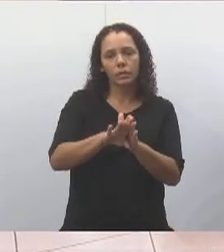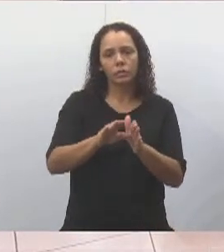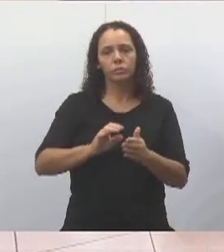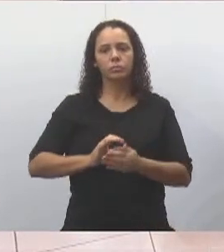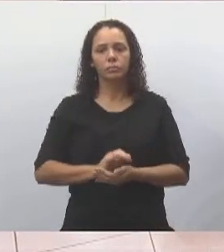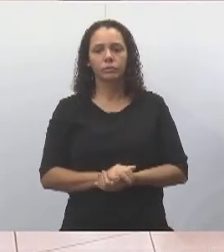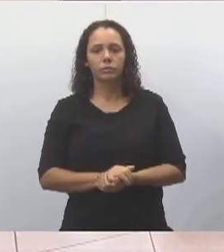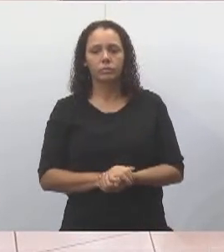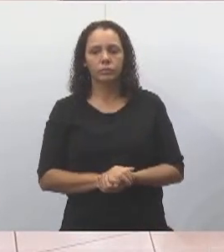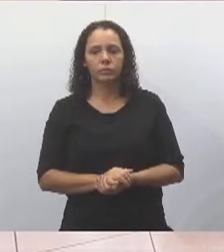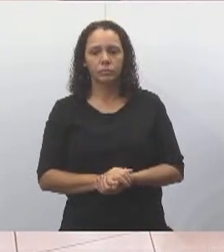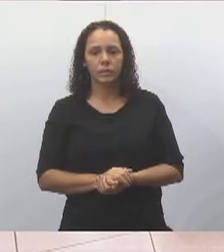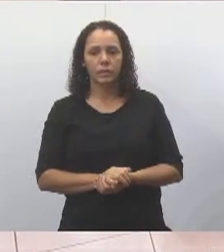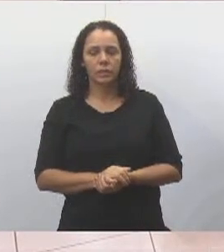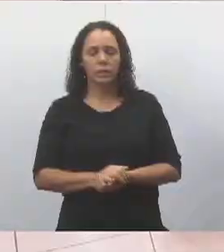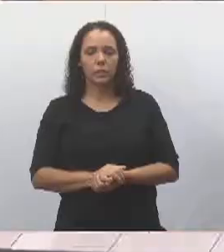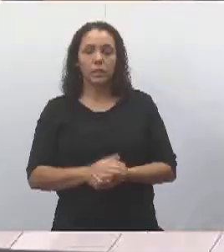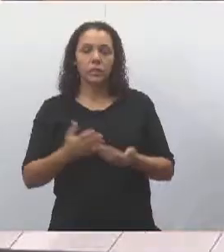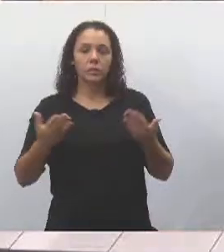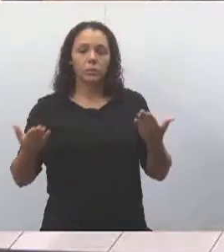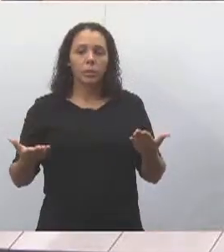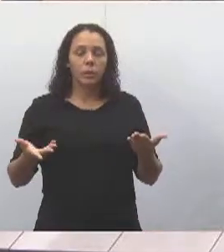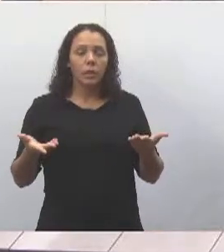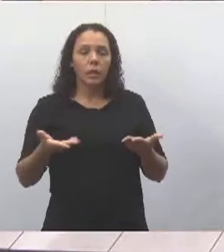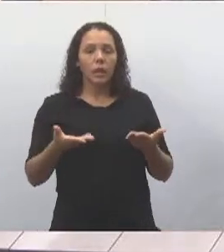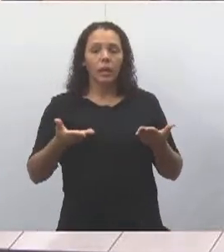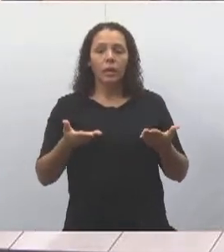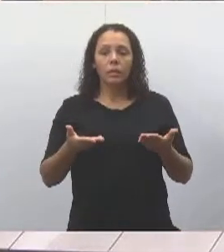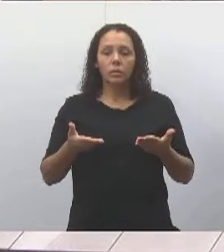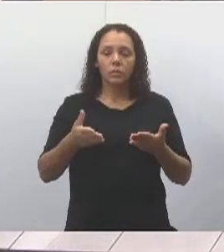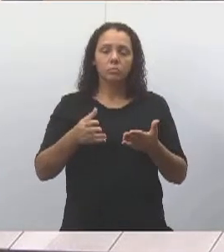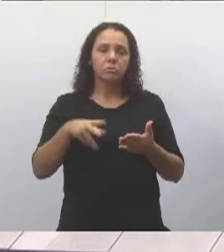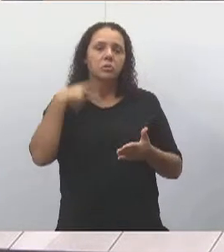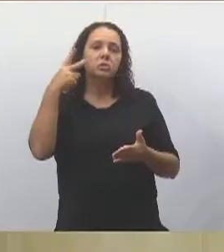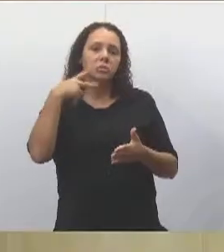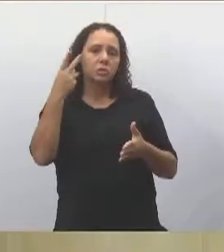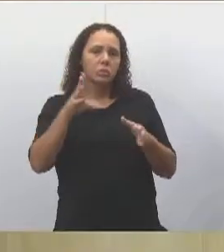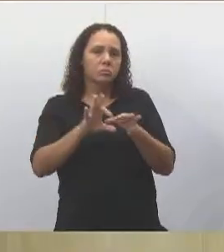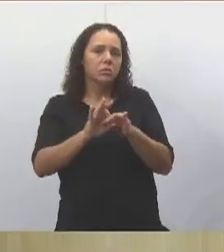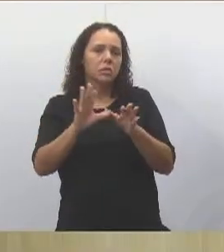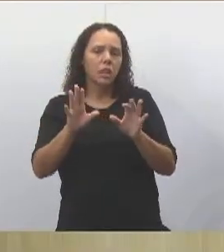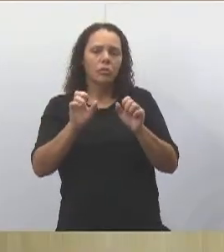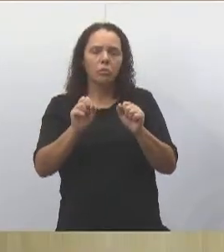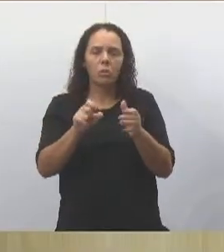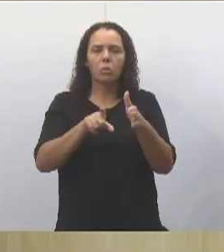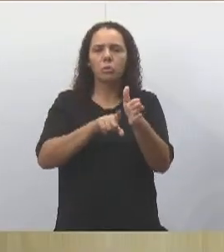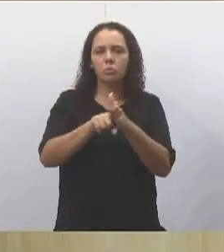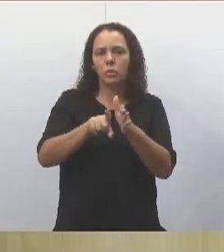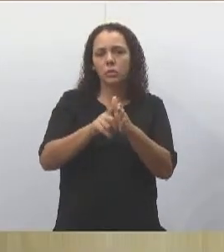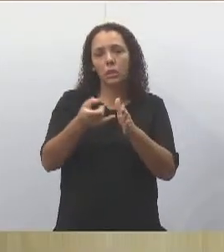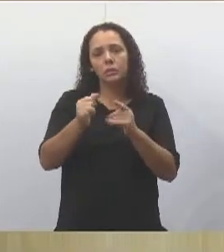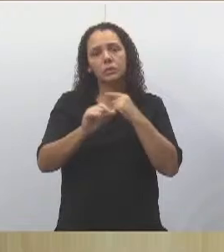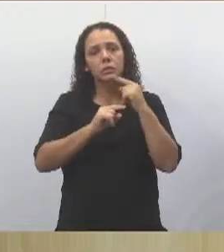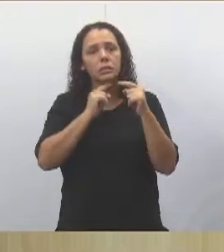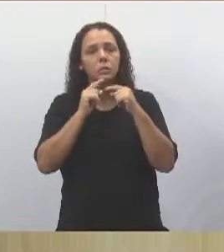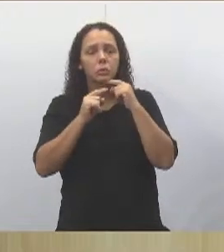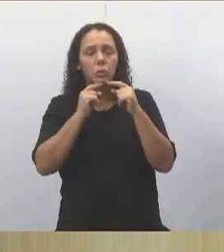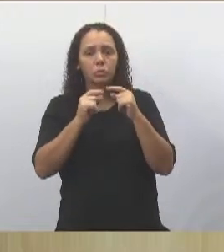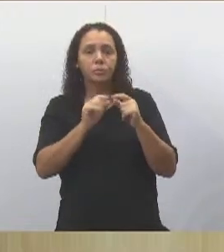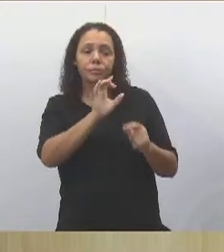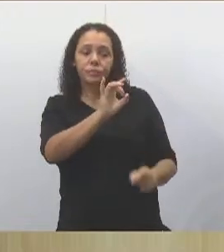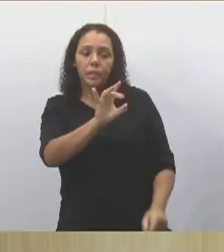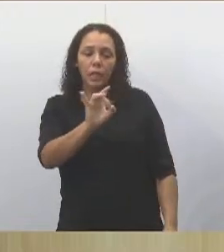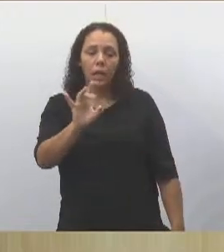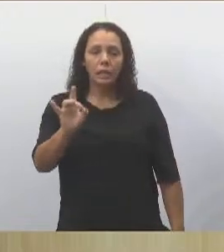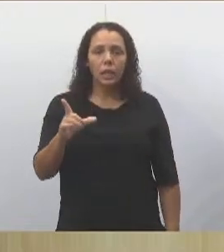pública. Bom, nesse momento, a palavra aos vereadores para esclarecimento e dúvidas. Assim, cada vereador terá